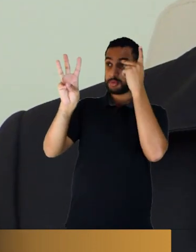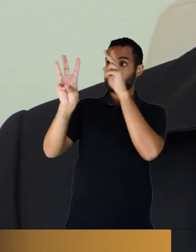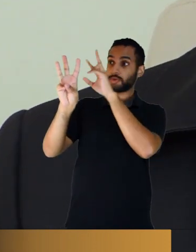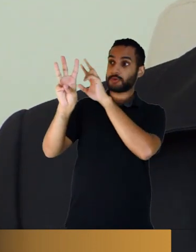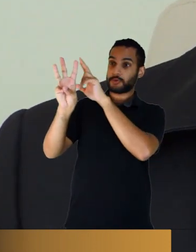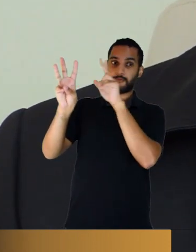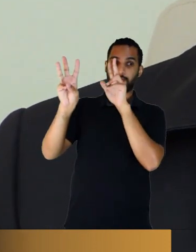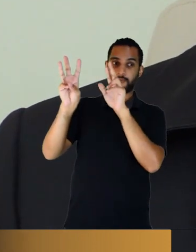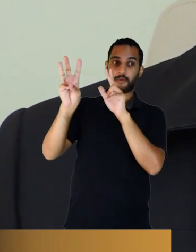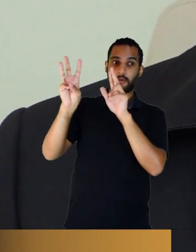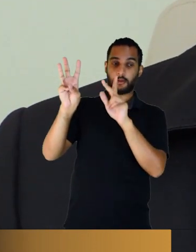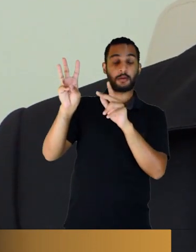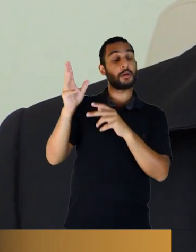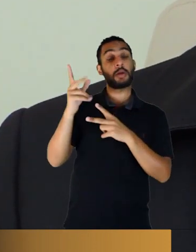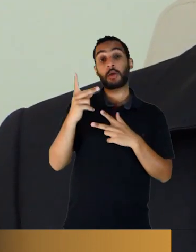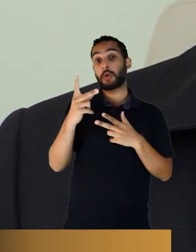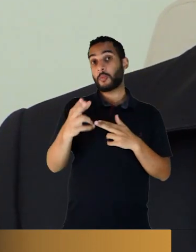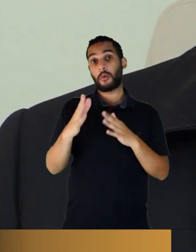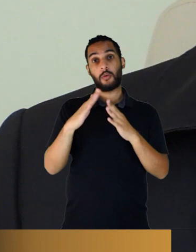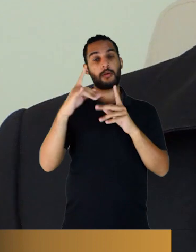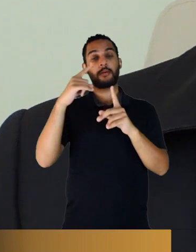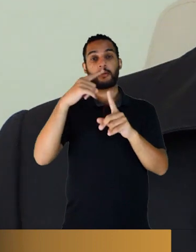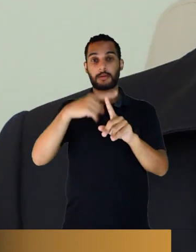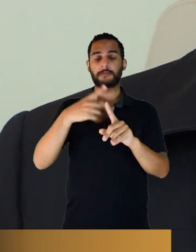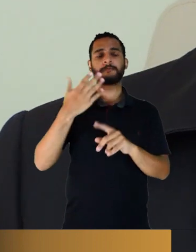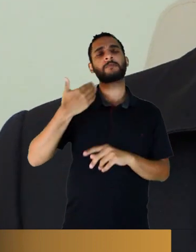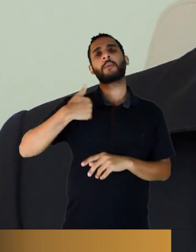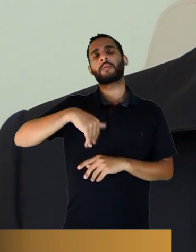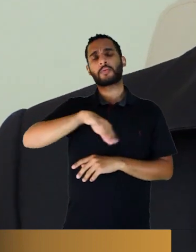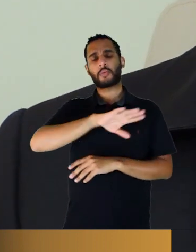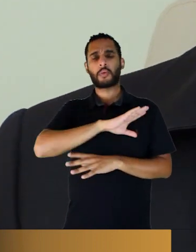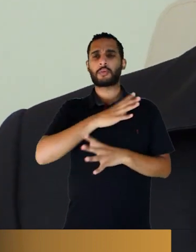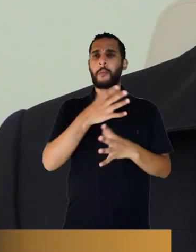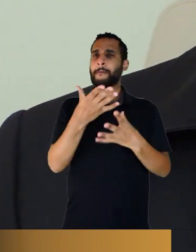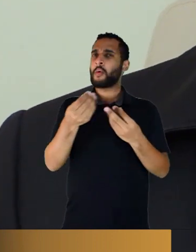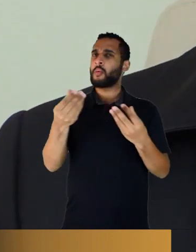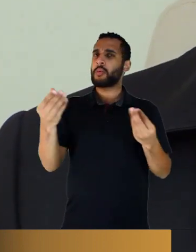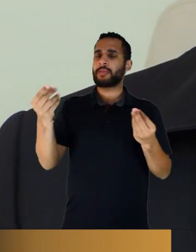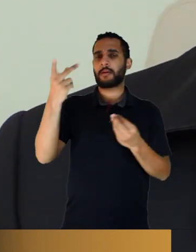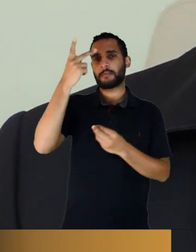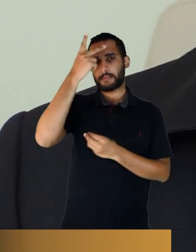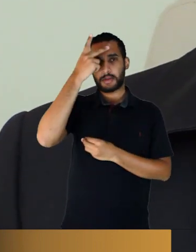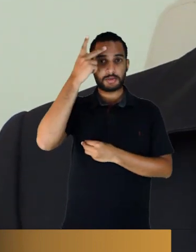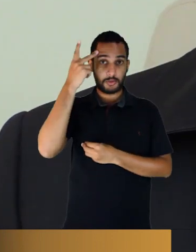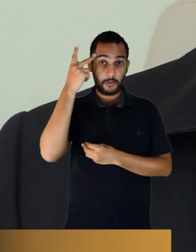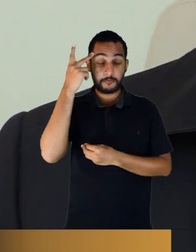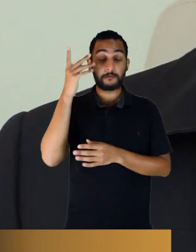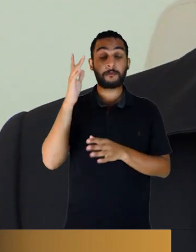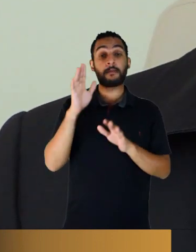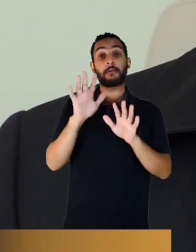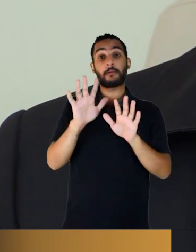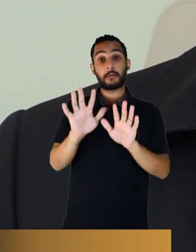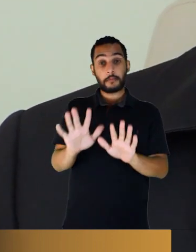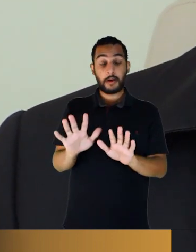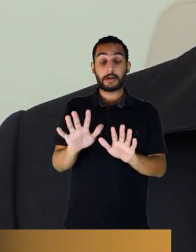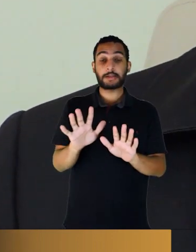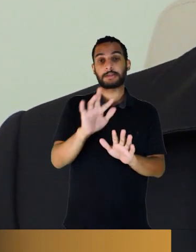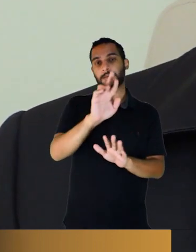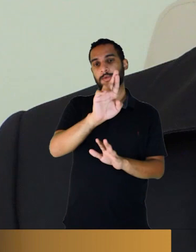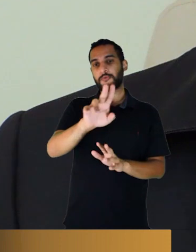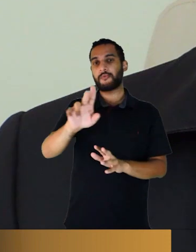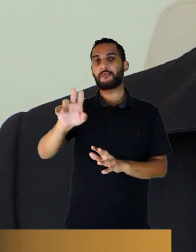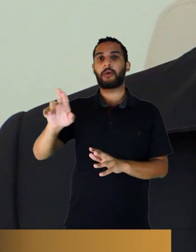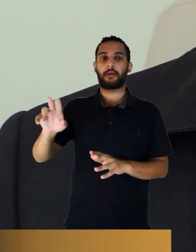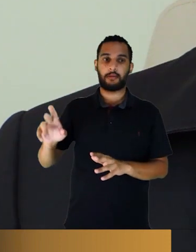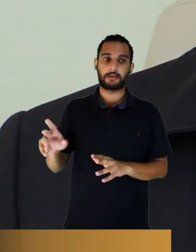a Igreja tem essa face. Somos muitos, um só corpo.